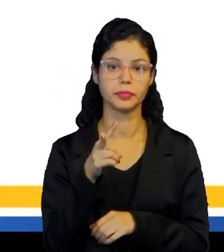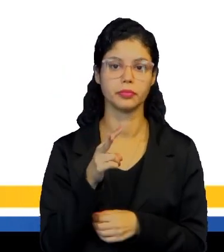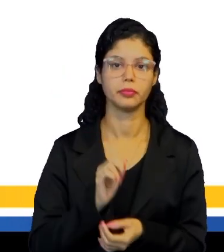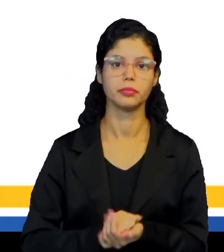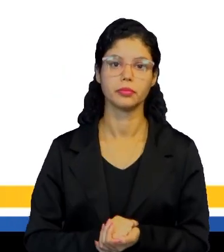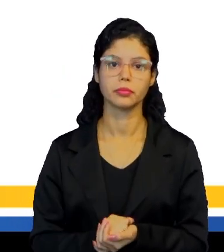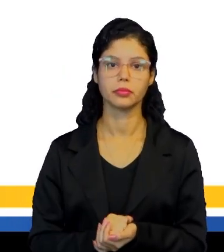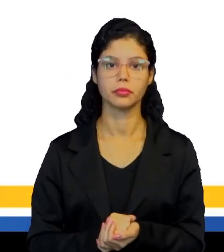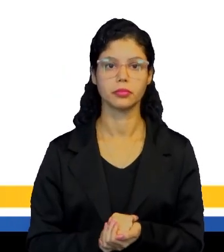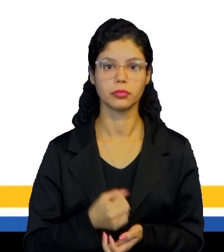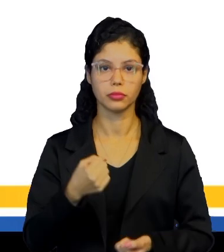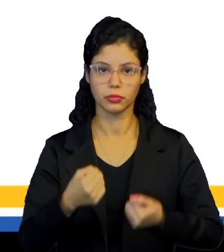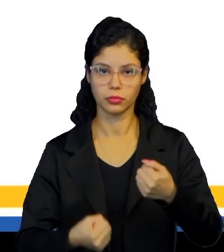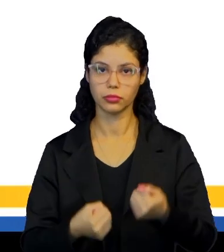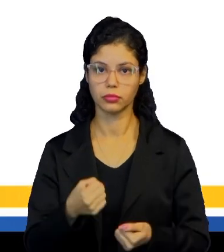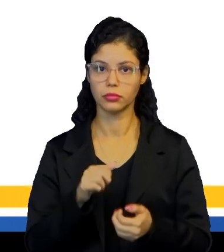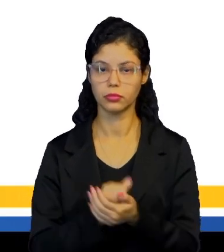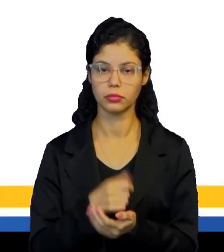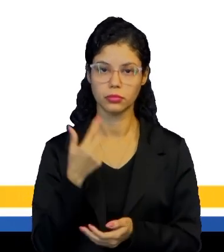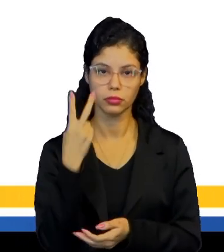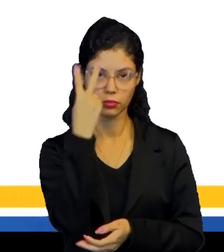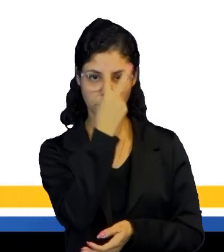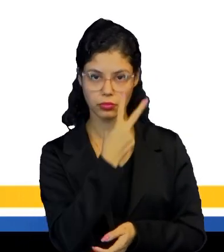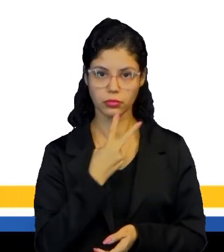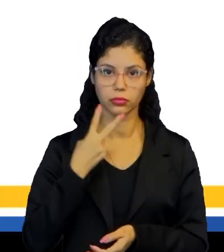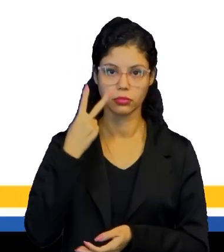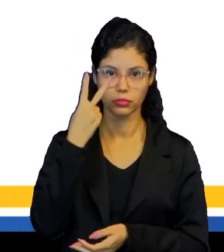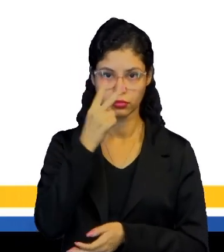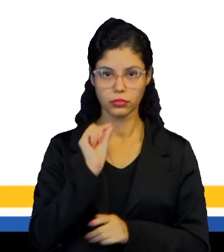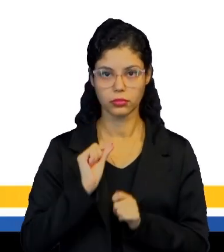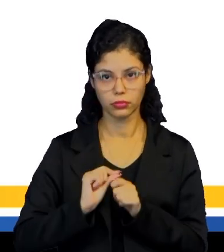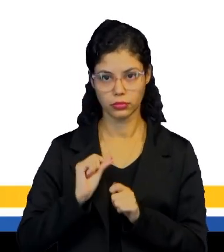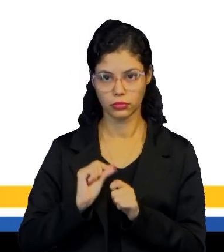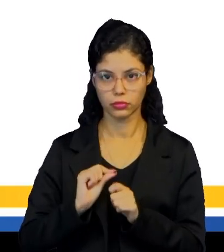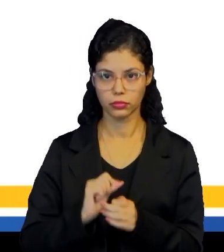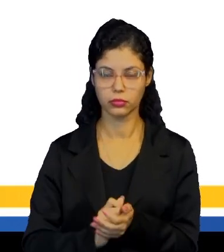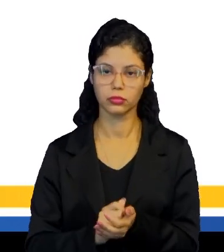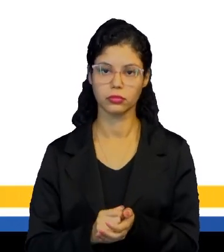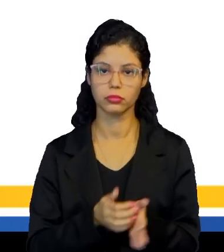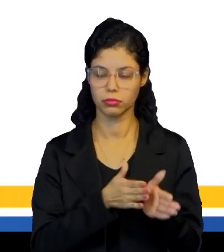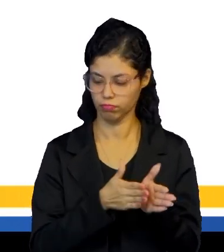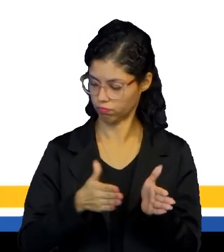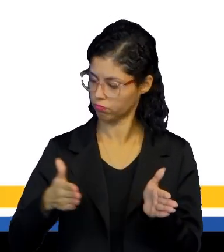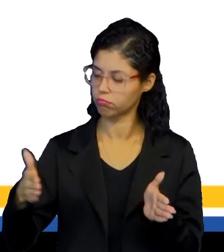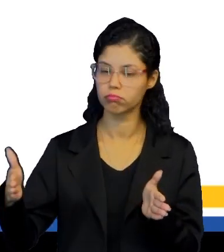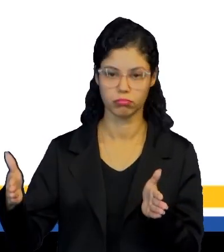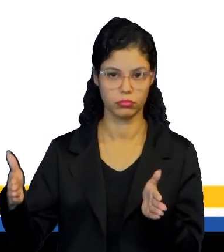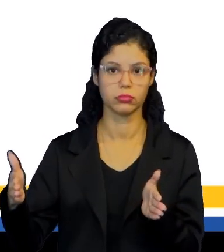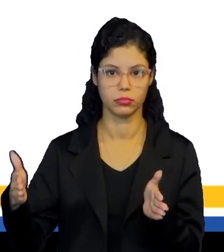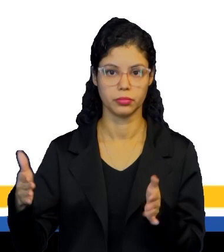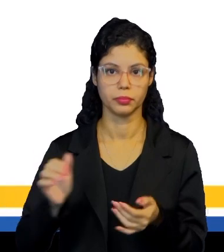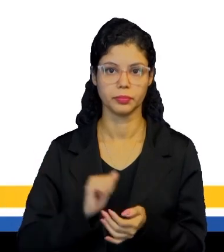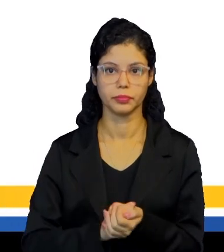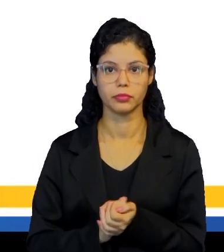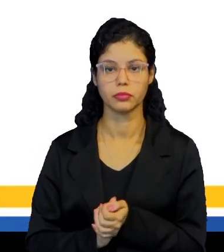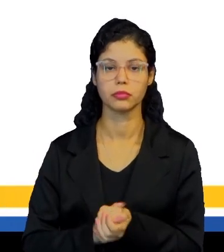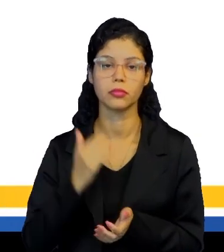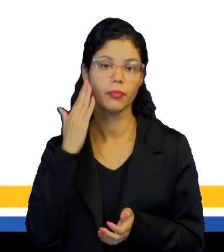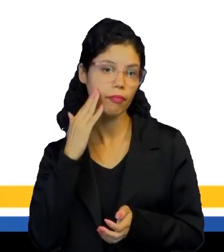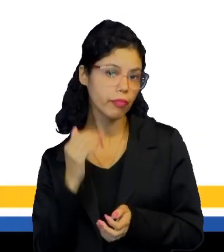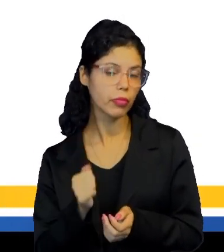visto tá um automóvel gasta duas horas para realizar um determinado percurso tô